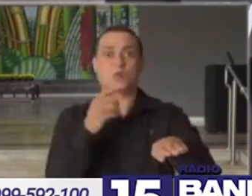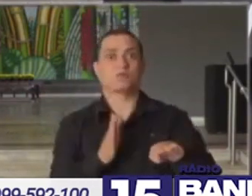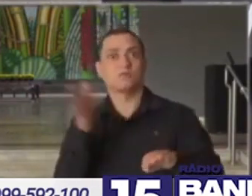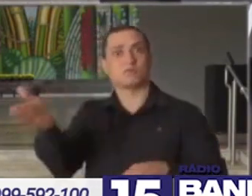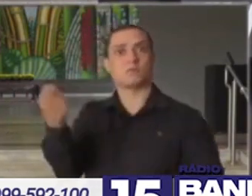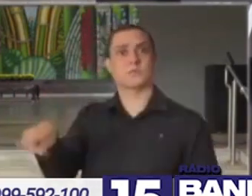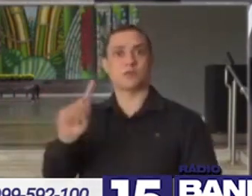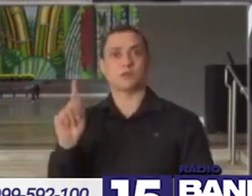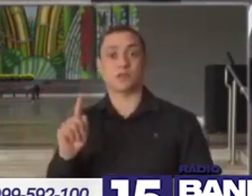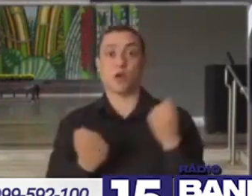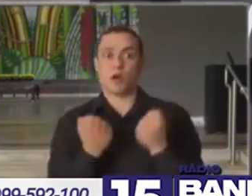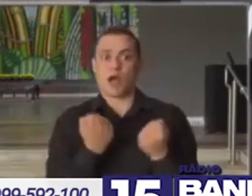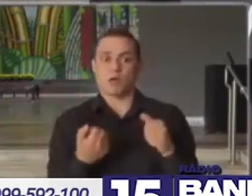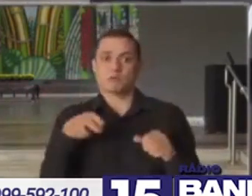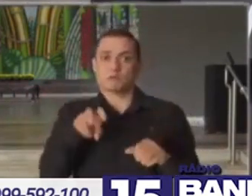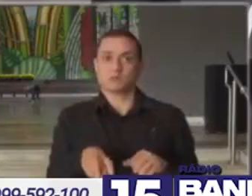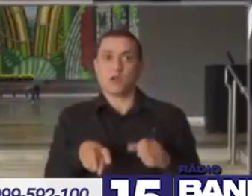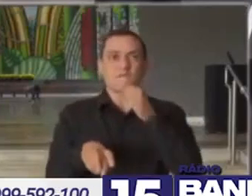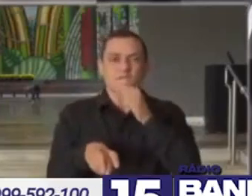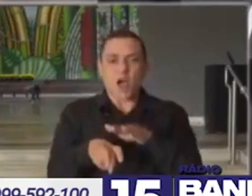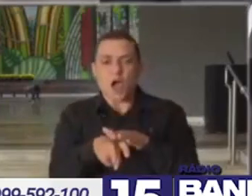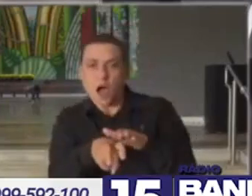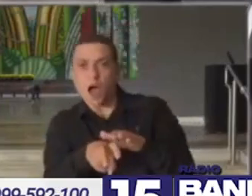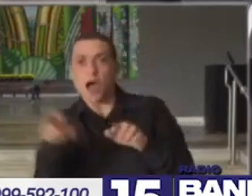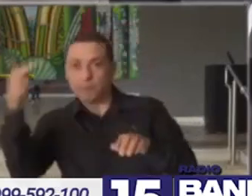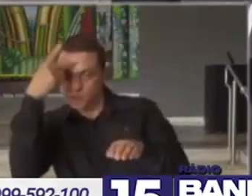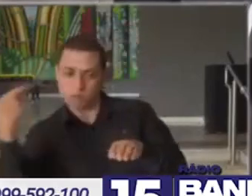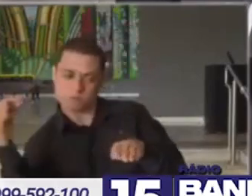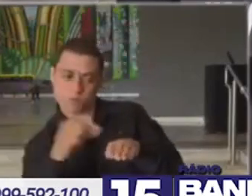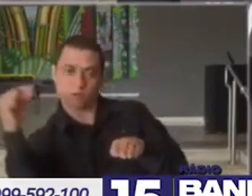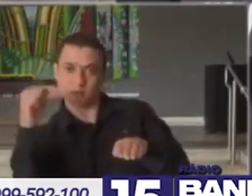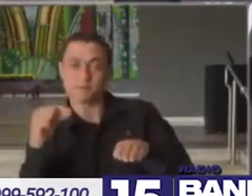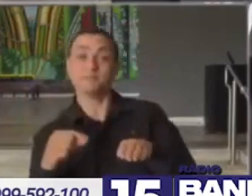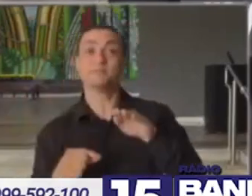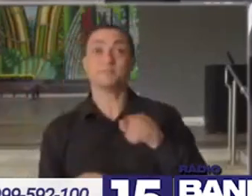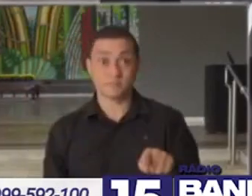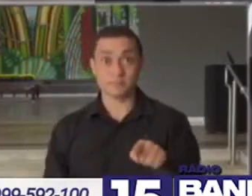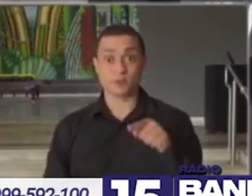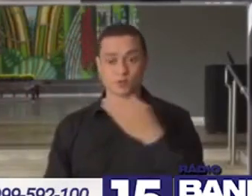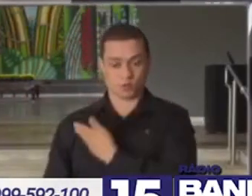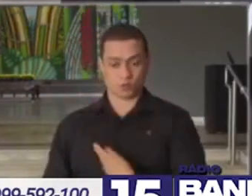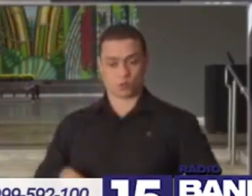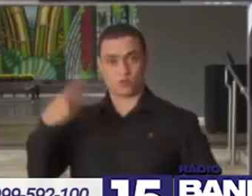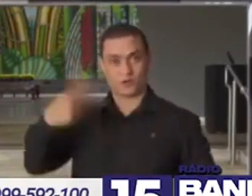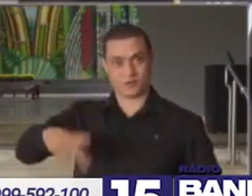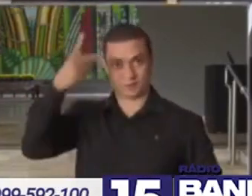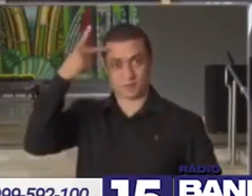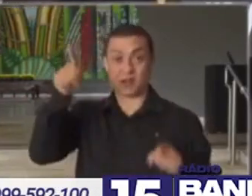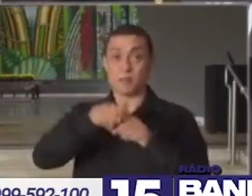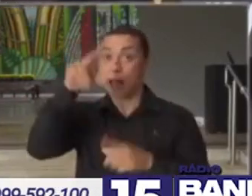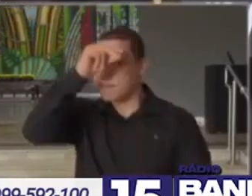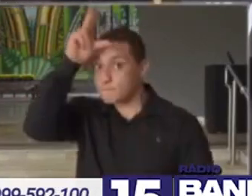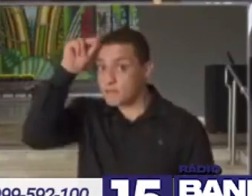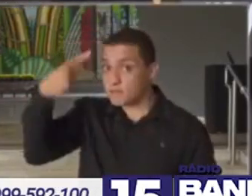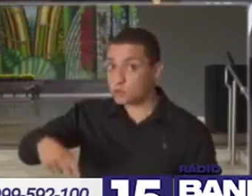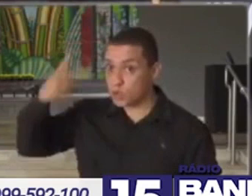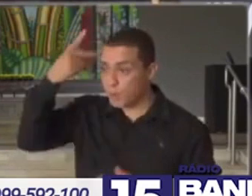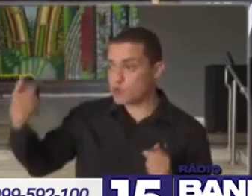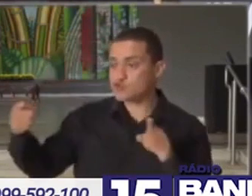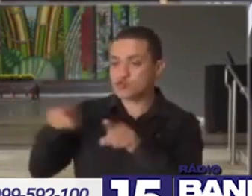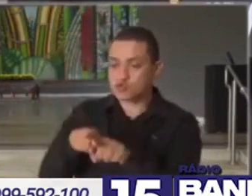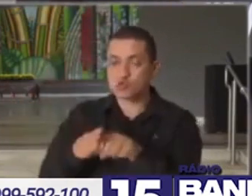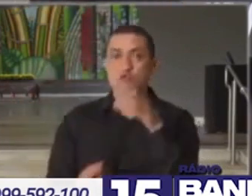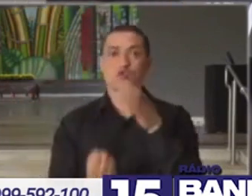de idosos na capital paulista e montam 5 pontos de drive-thru para vacinação dos